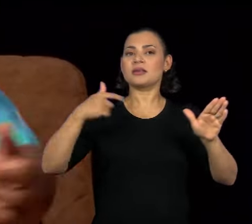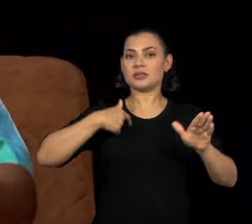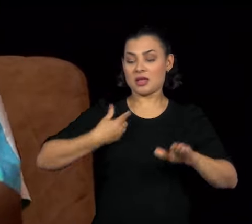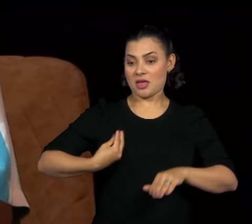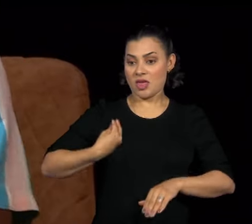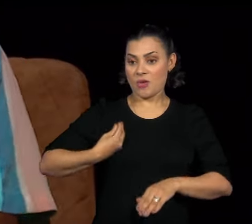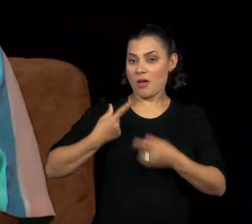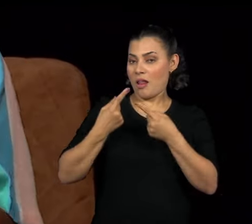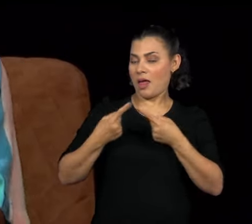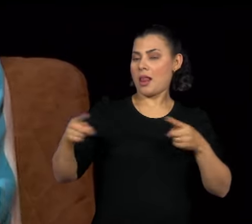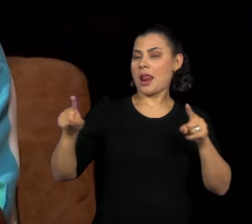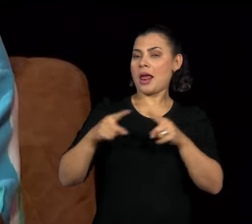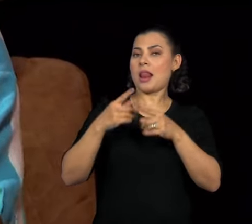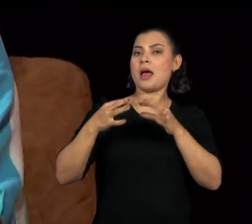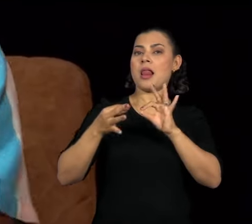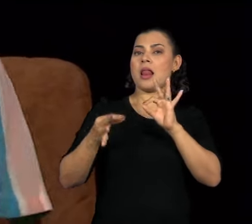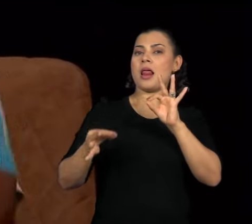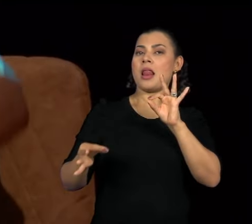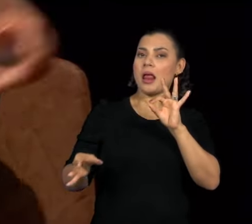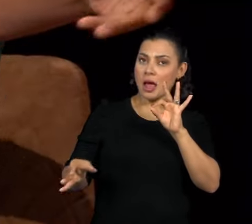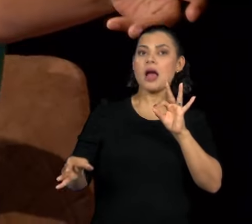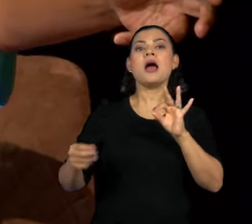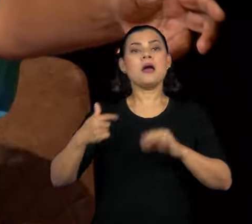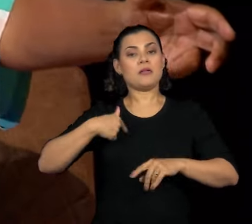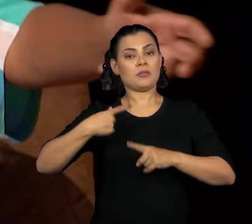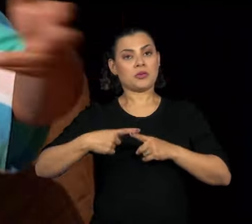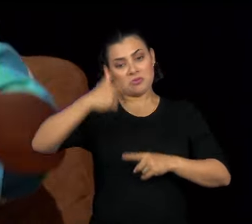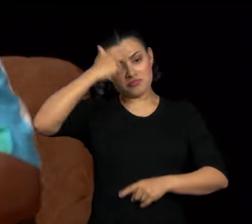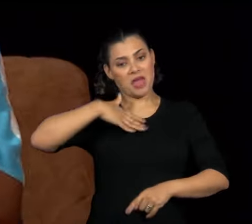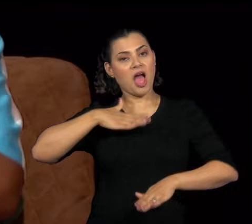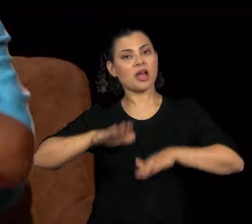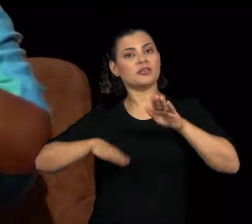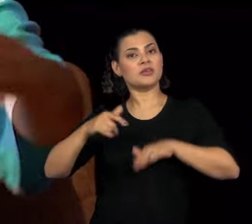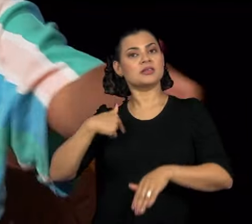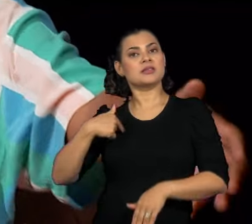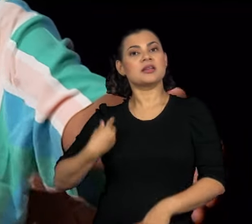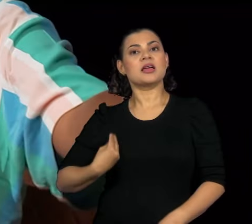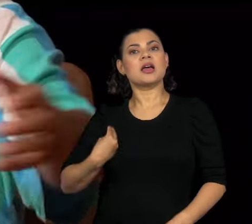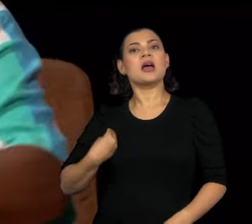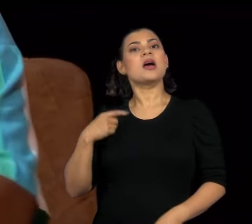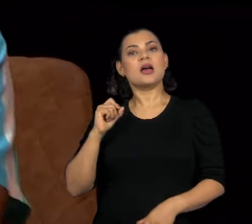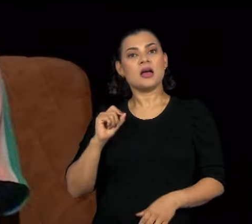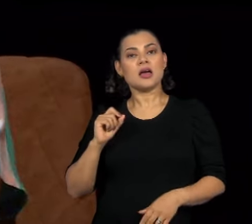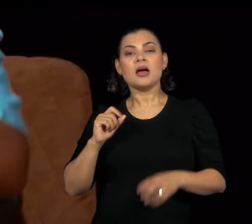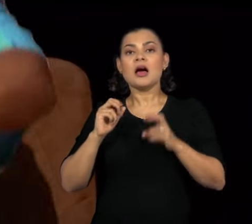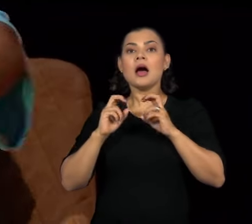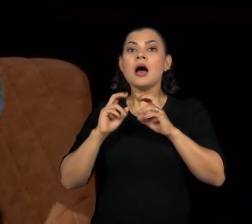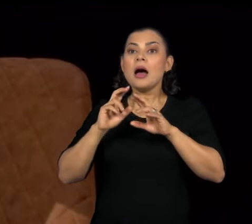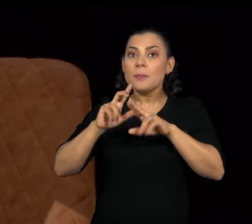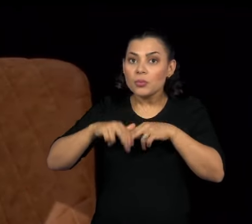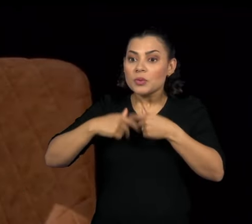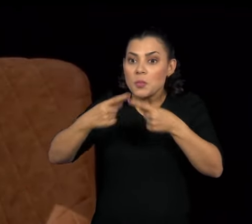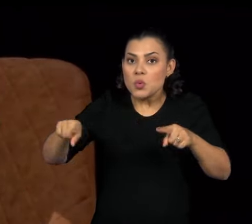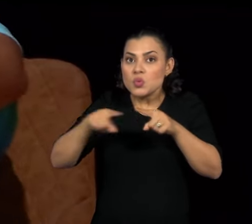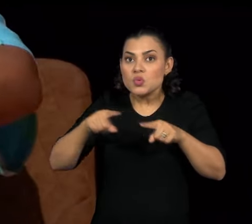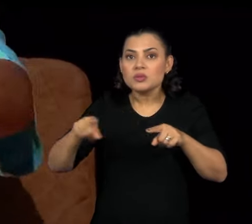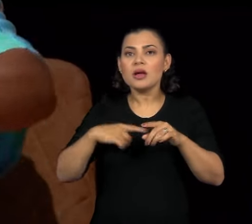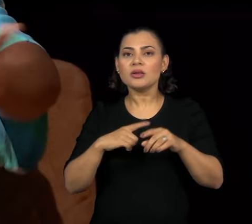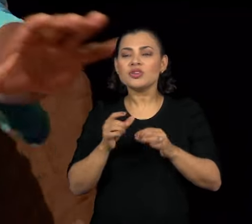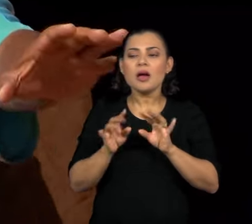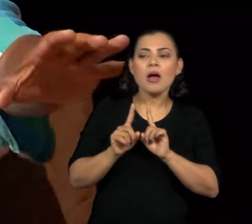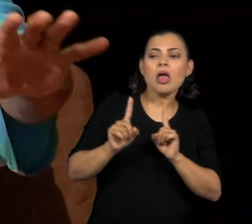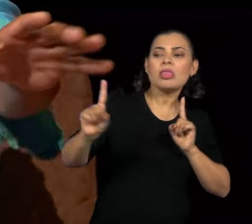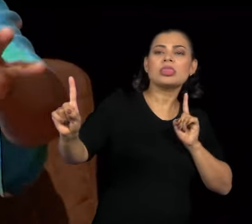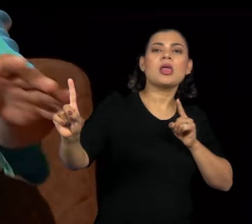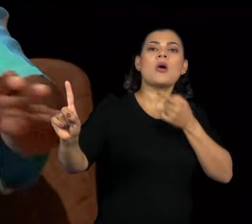morte chegar. Porque longe das cegas e madeiradas, separam quintais. Aí tinha ali, um pouco afastado da turma,